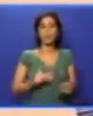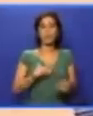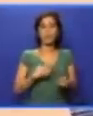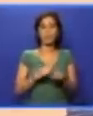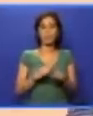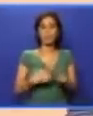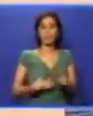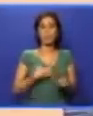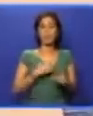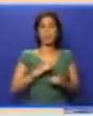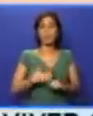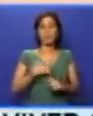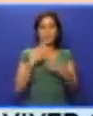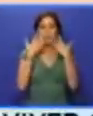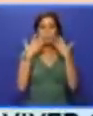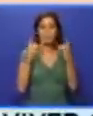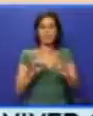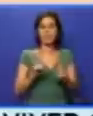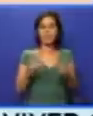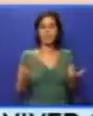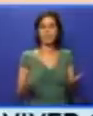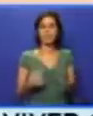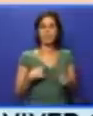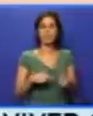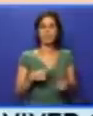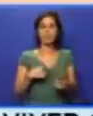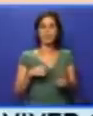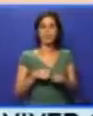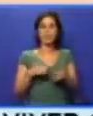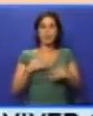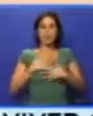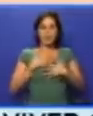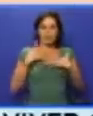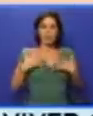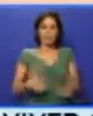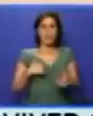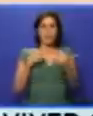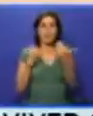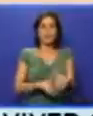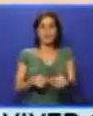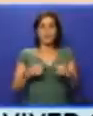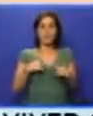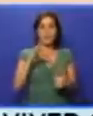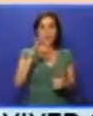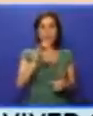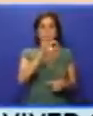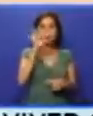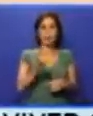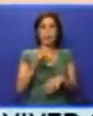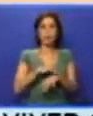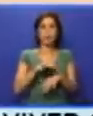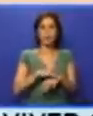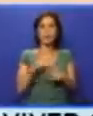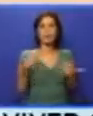eram propriamente visíveis, mas tenho fadiga, tal como se calhar... Limitava, não é? É, cerca de 80% dos doentes